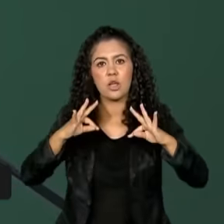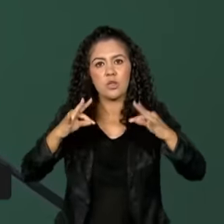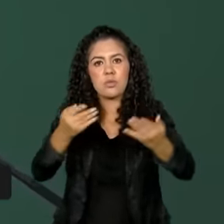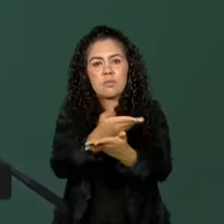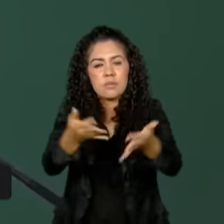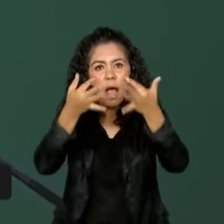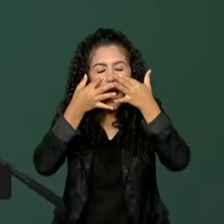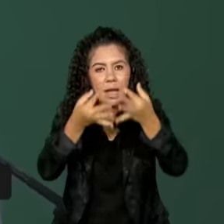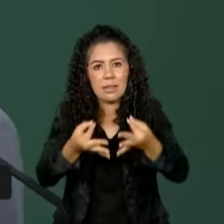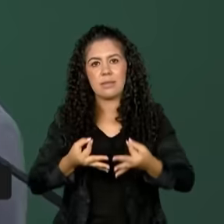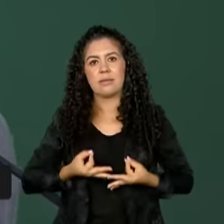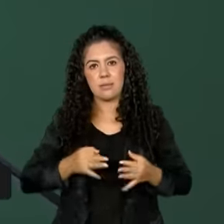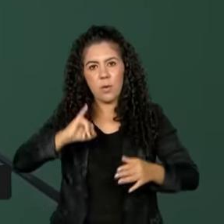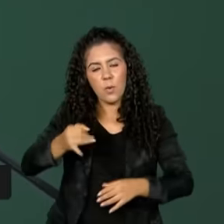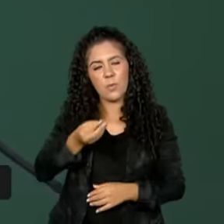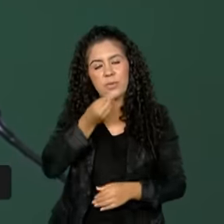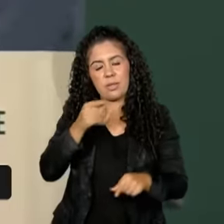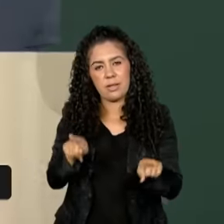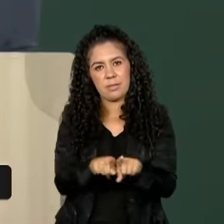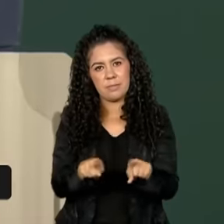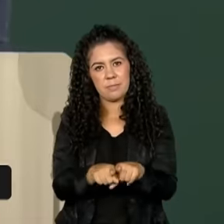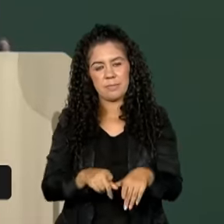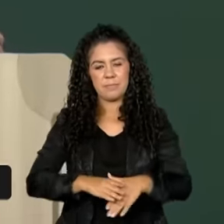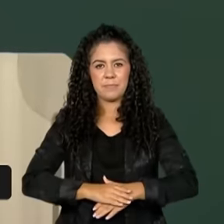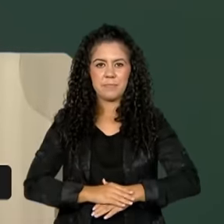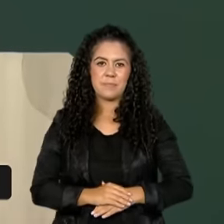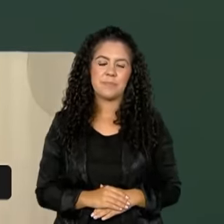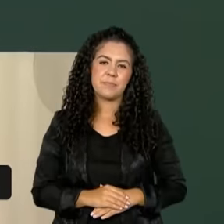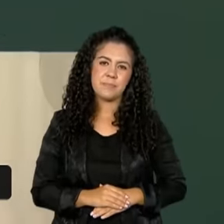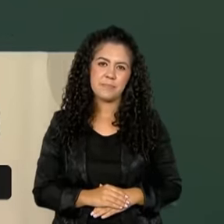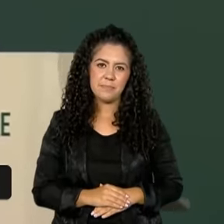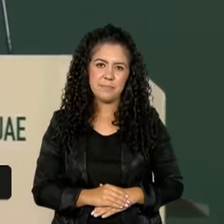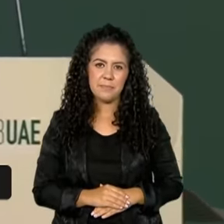por essa oportunidade.